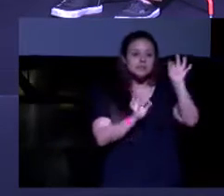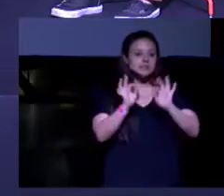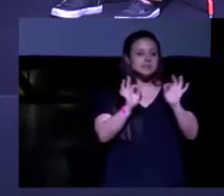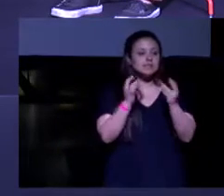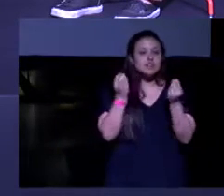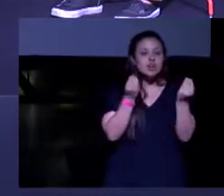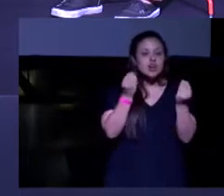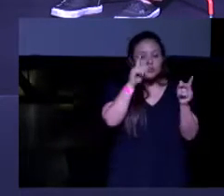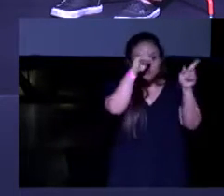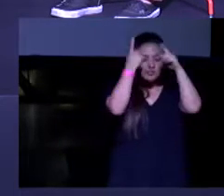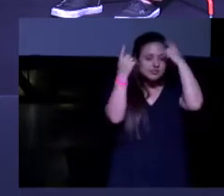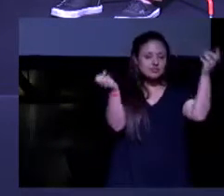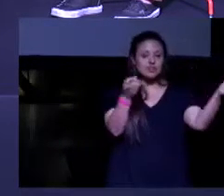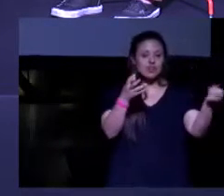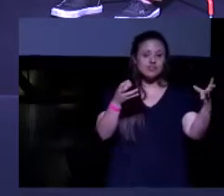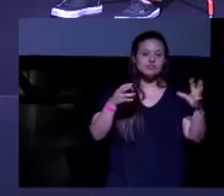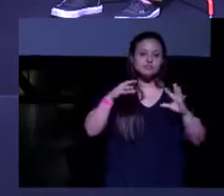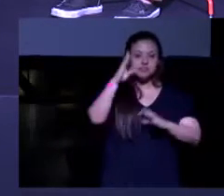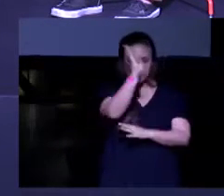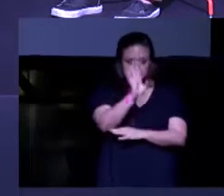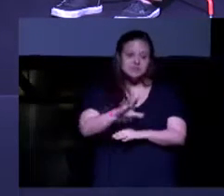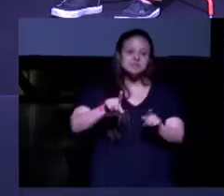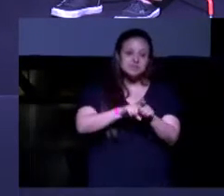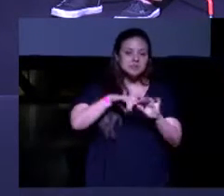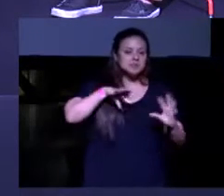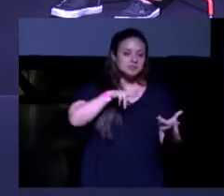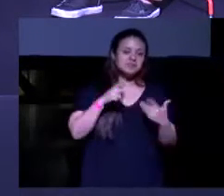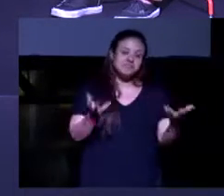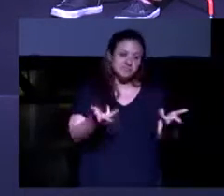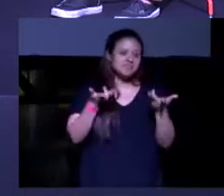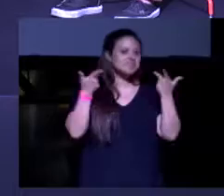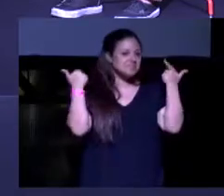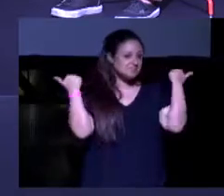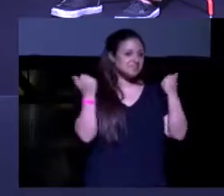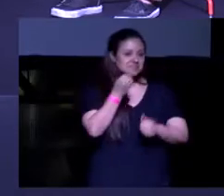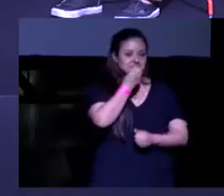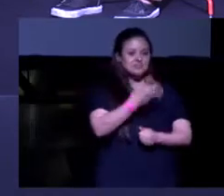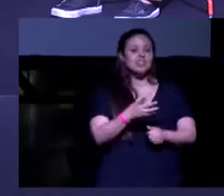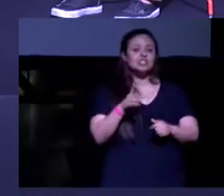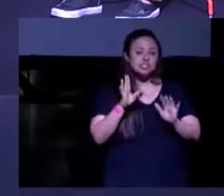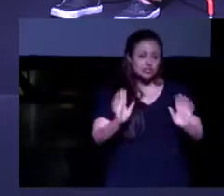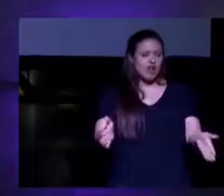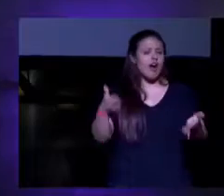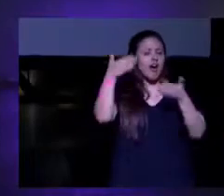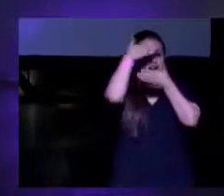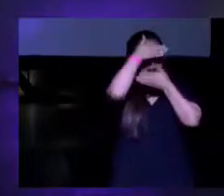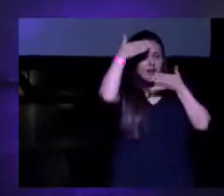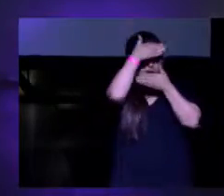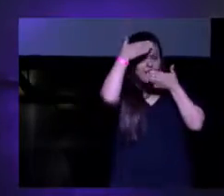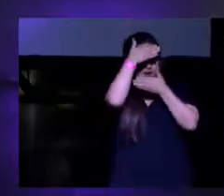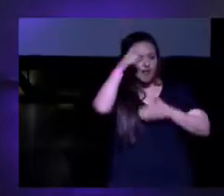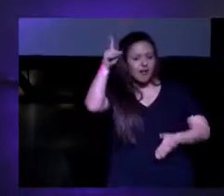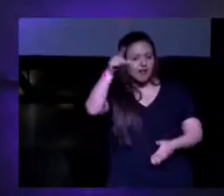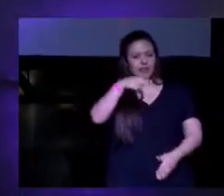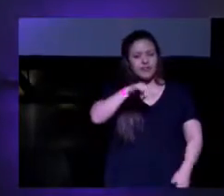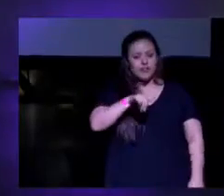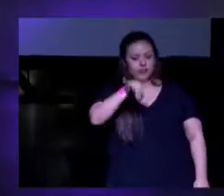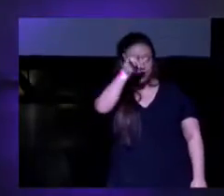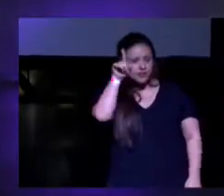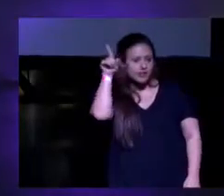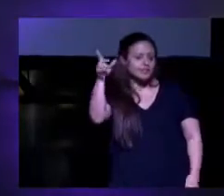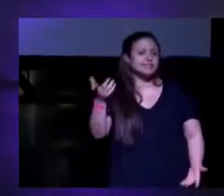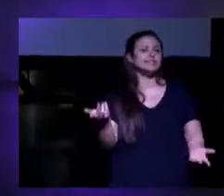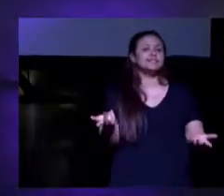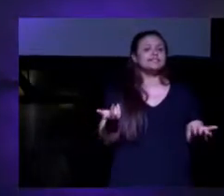Brasil e no mundo, assim. É show de bola. Já teve Marrocos, Nova York,